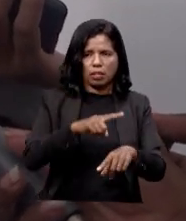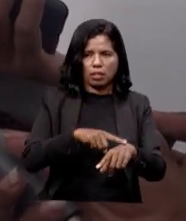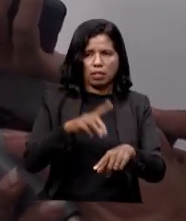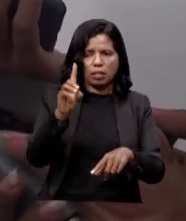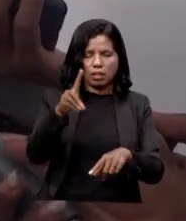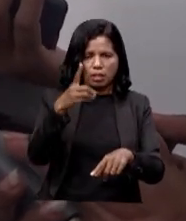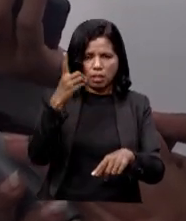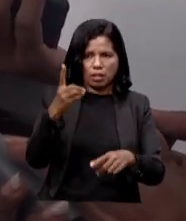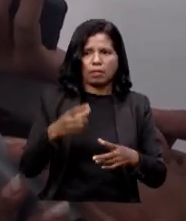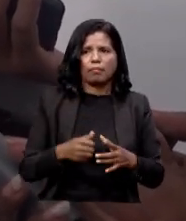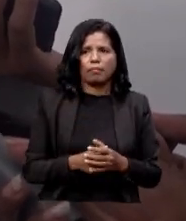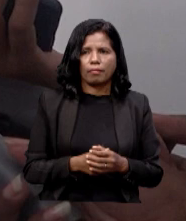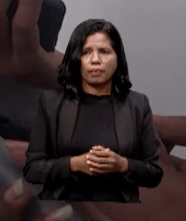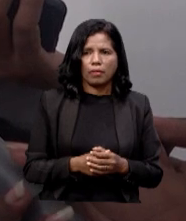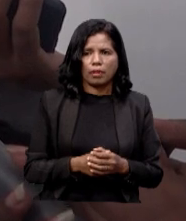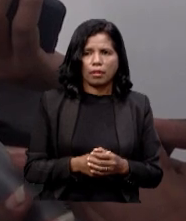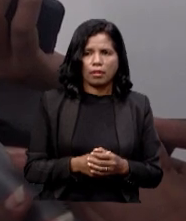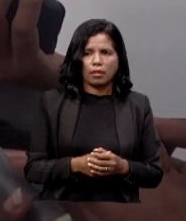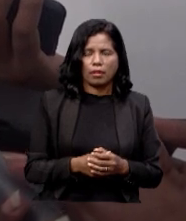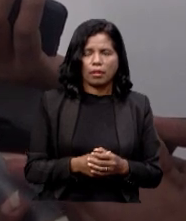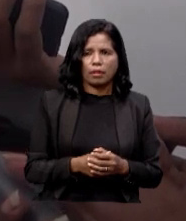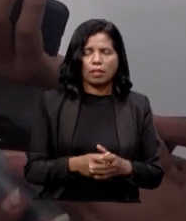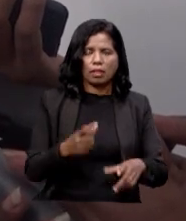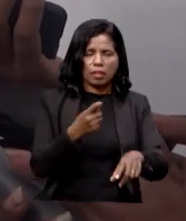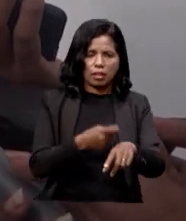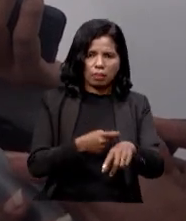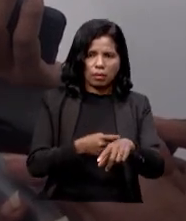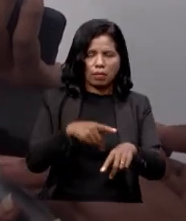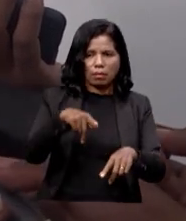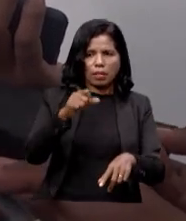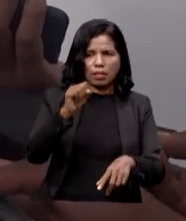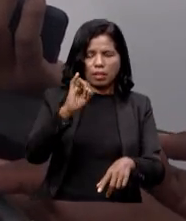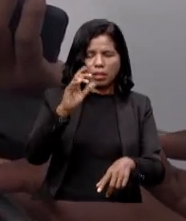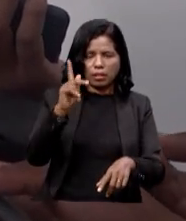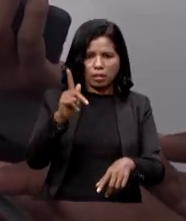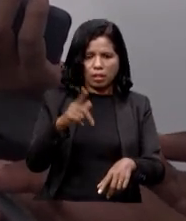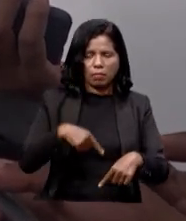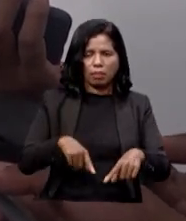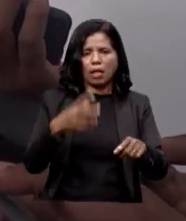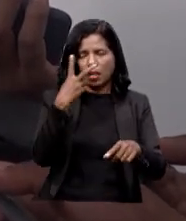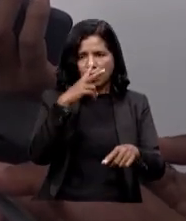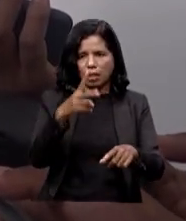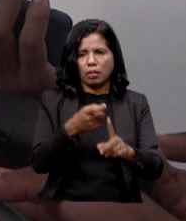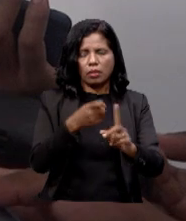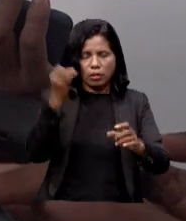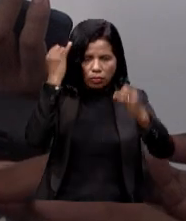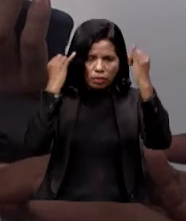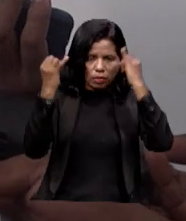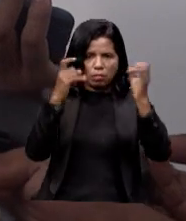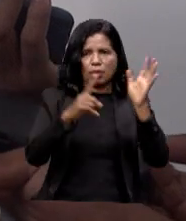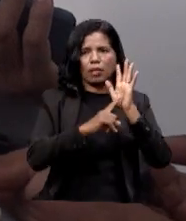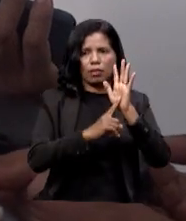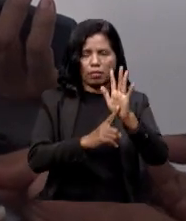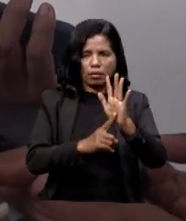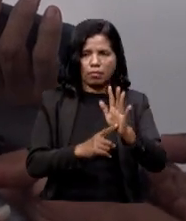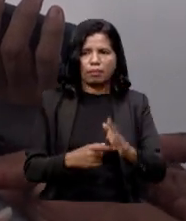sang ne ni mai halu keisha ia momento ne kera pisik tung kera sitreno halu halu atuasan tambe husi ni informasaun ne bema nia to ni